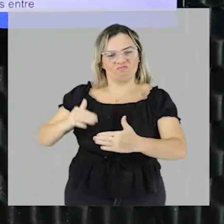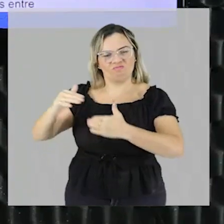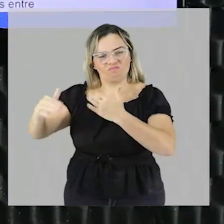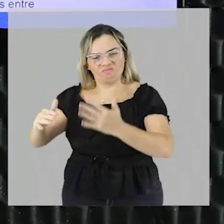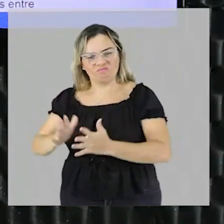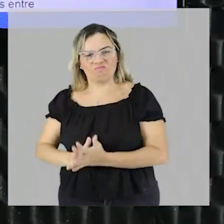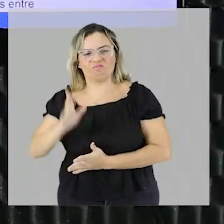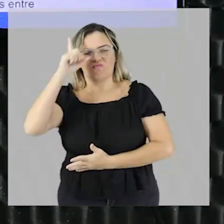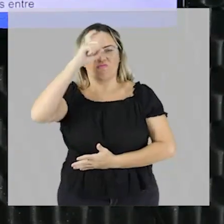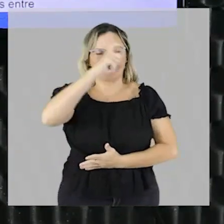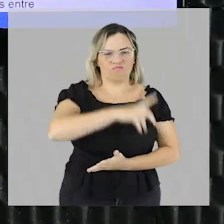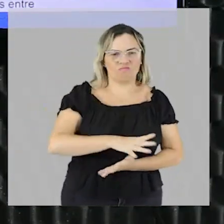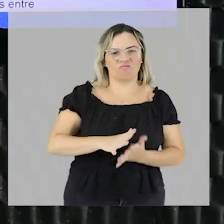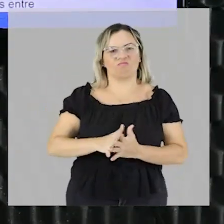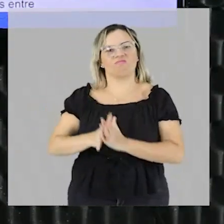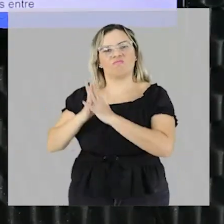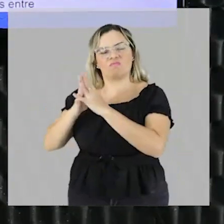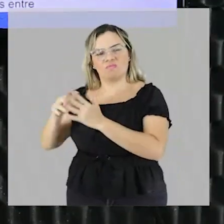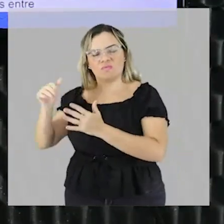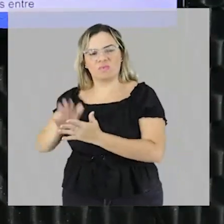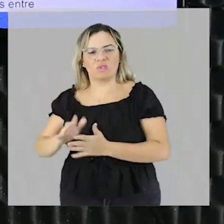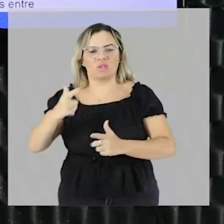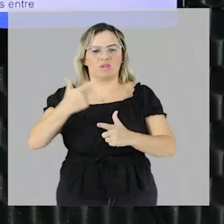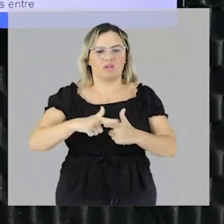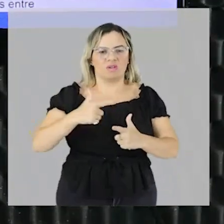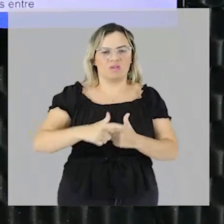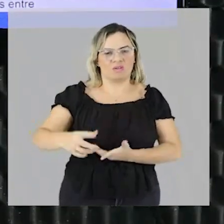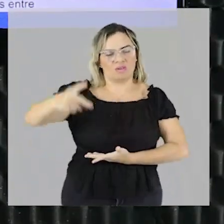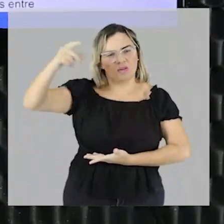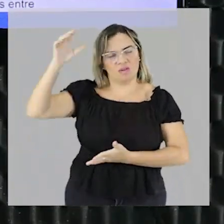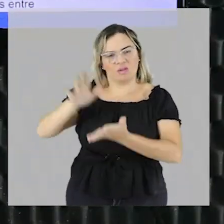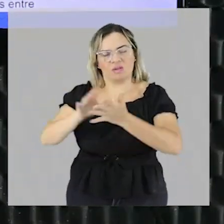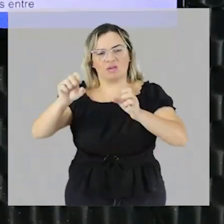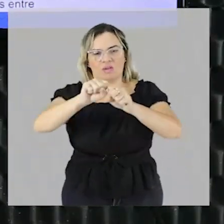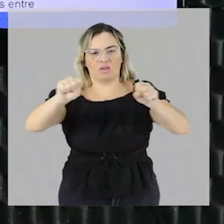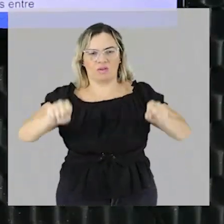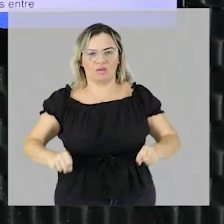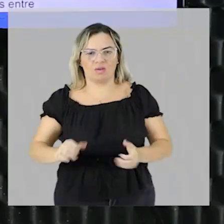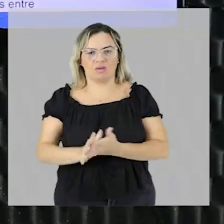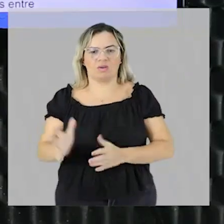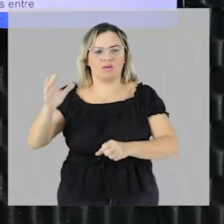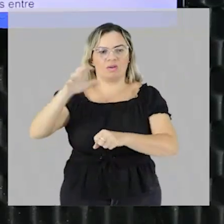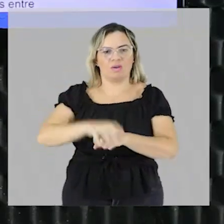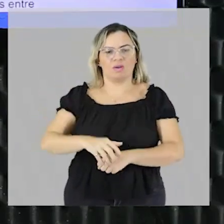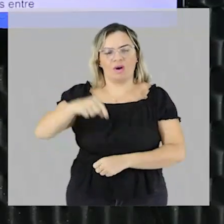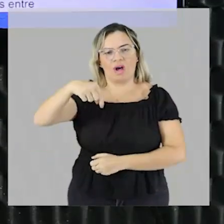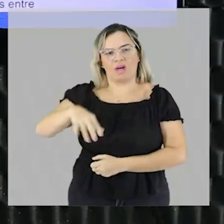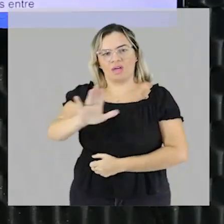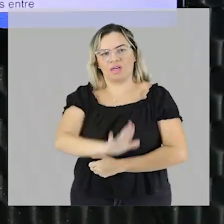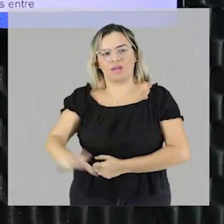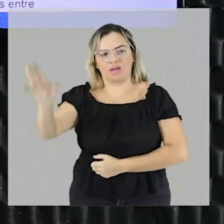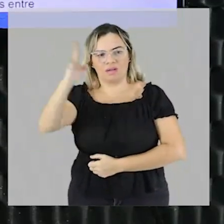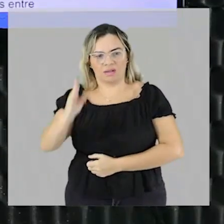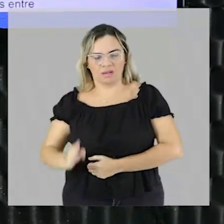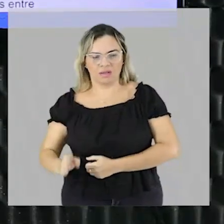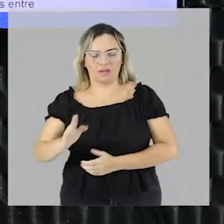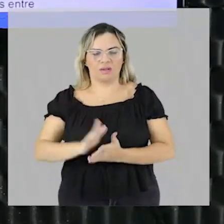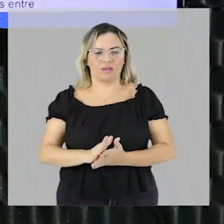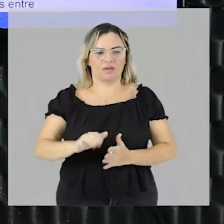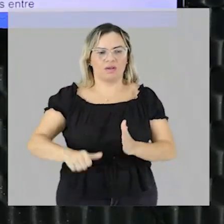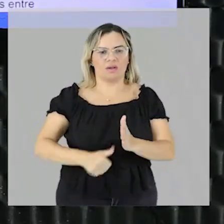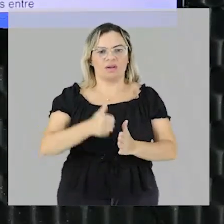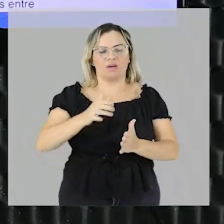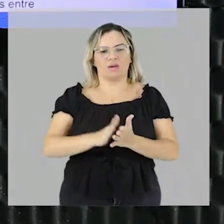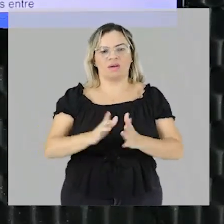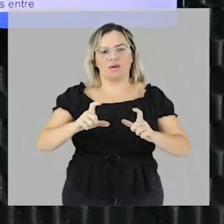complexo quando se fala da crise do antigo sistema colonial no Brasil. A nossa primeira questão,